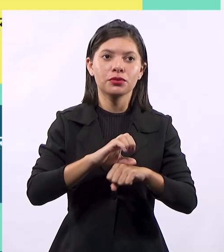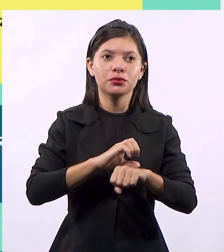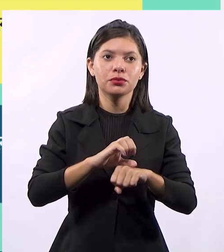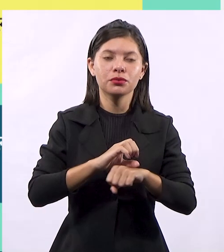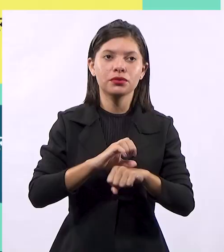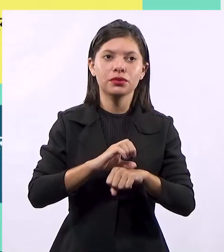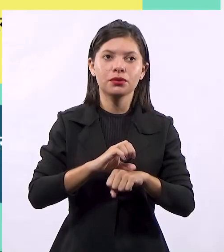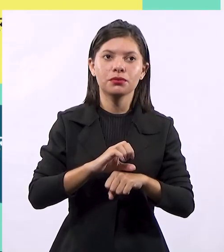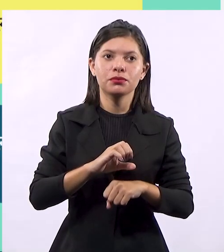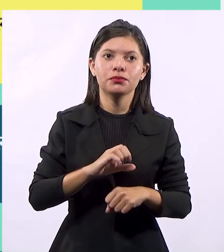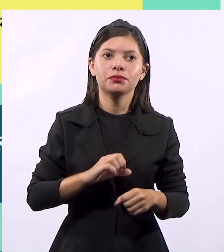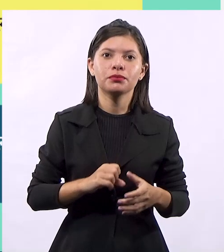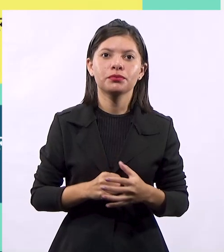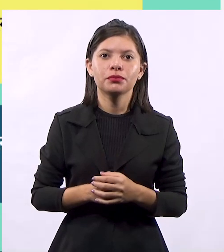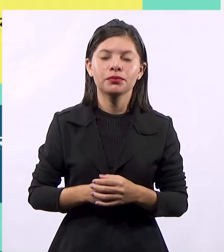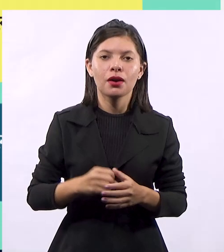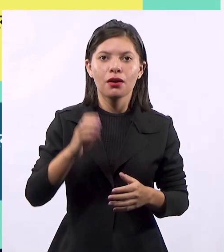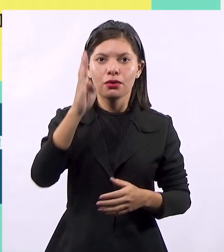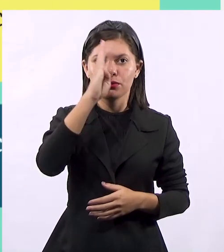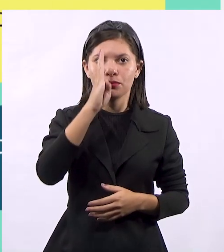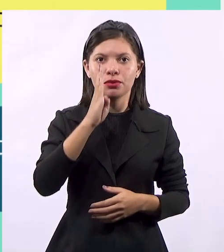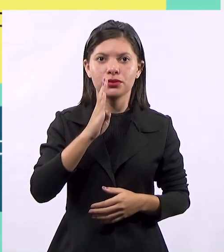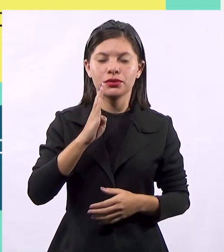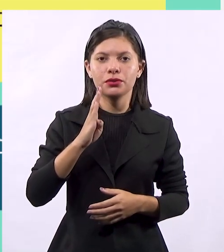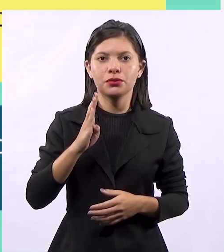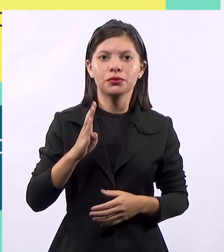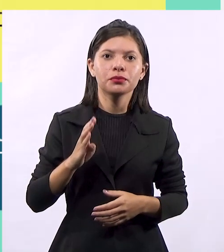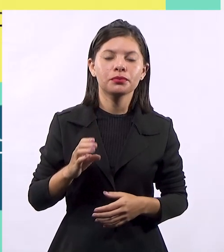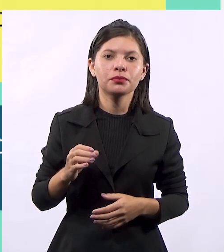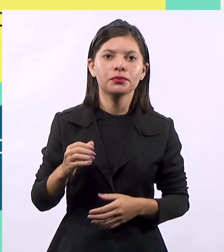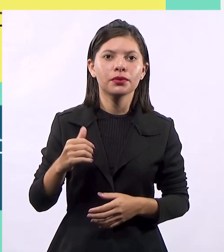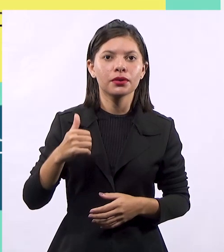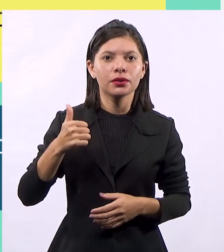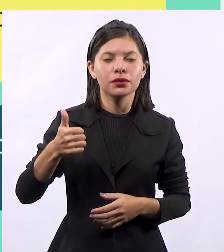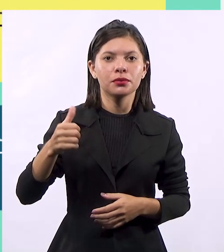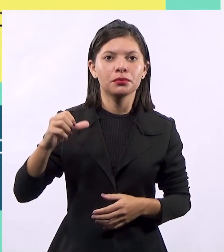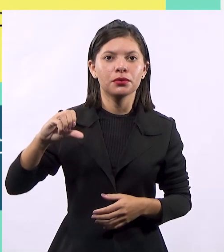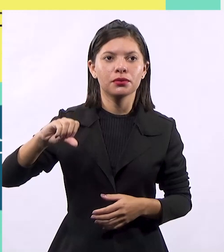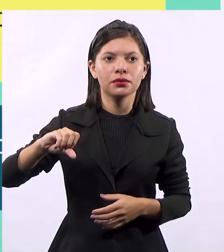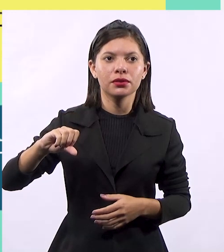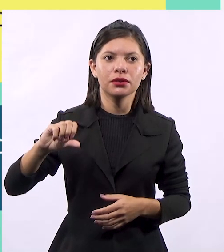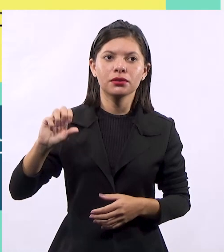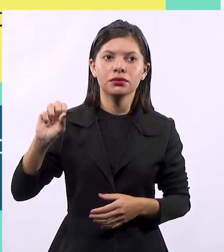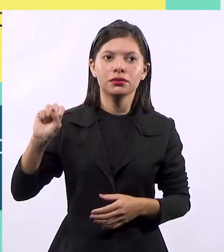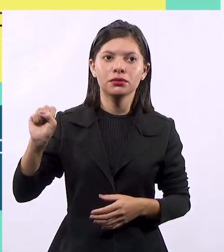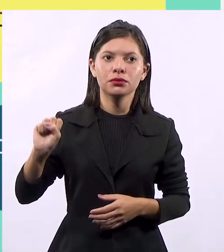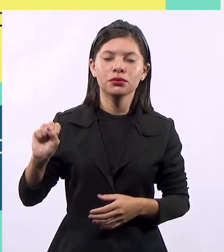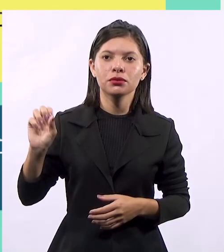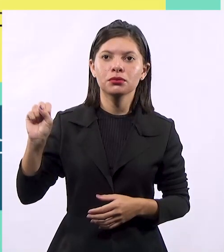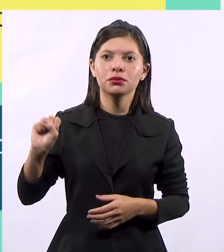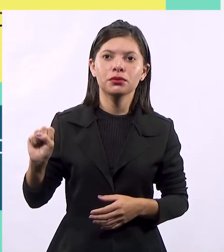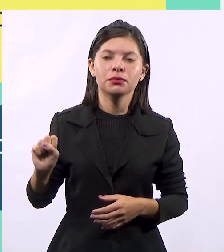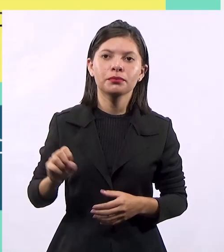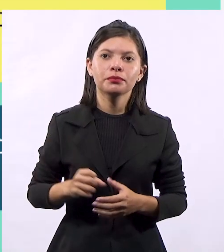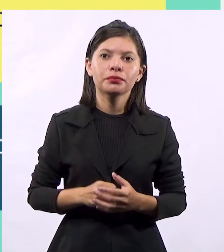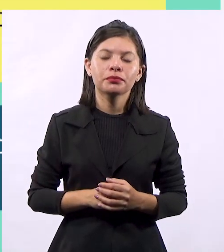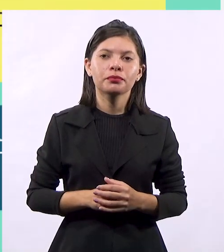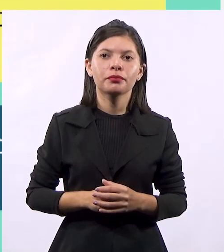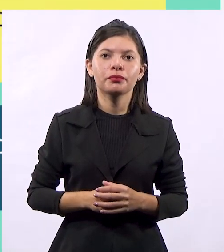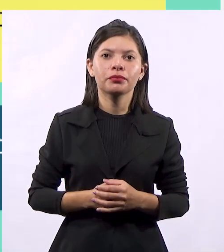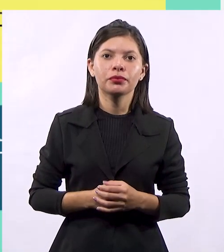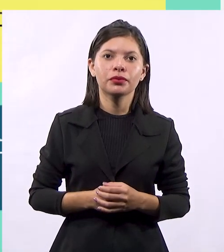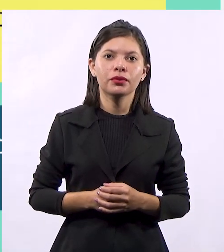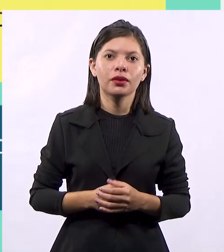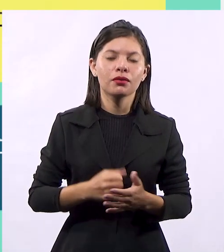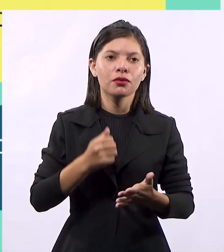o desmembramento desse direito à educação. Diz lá, o direito à educação se constitui como